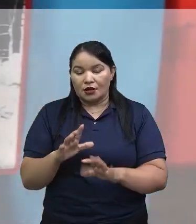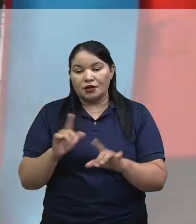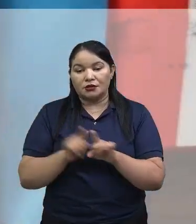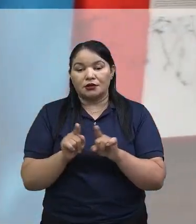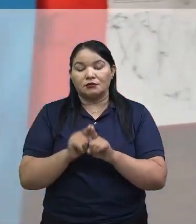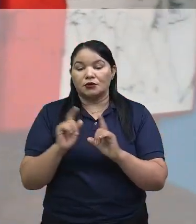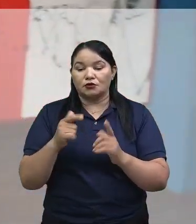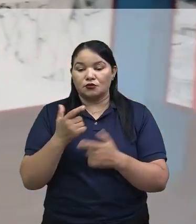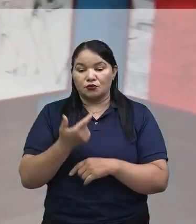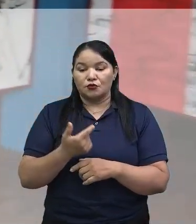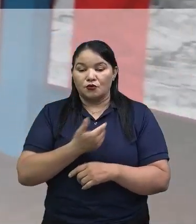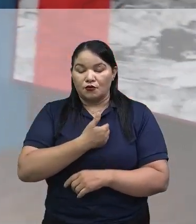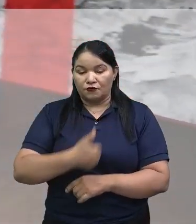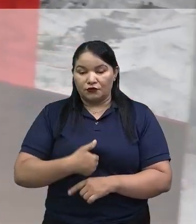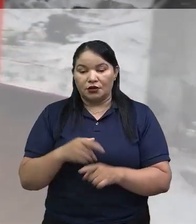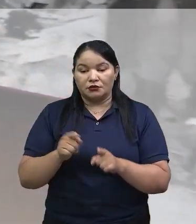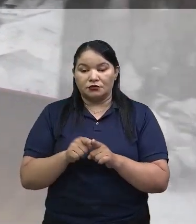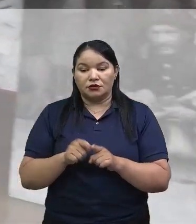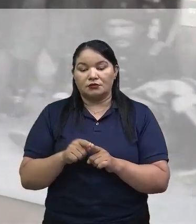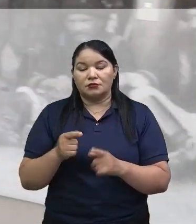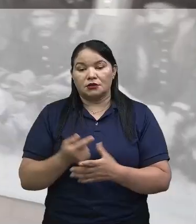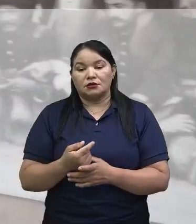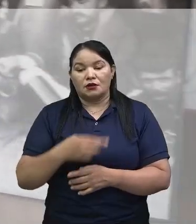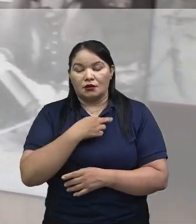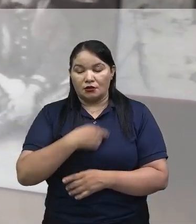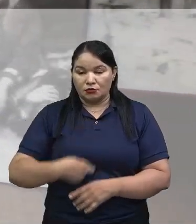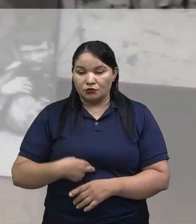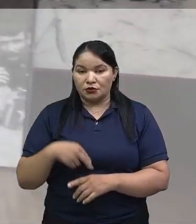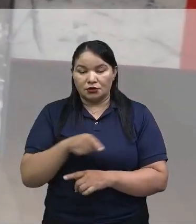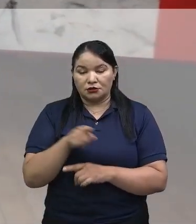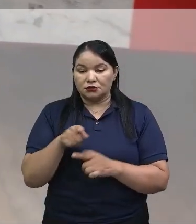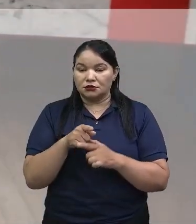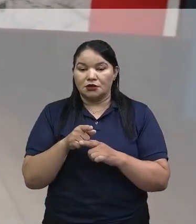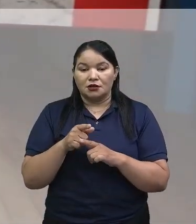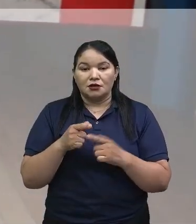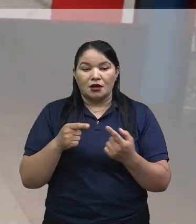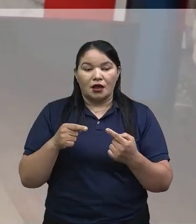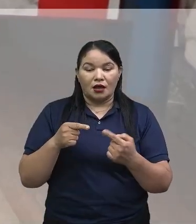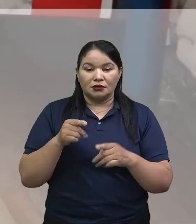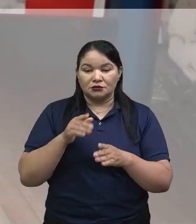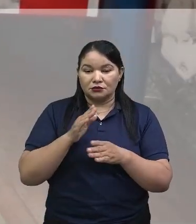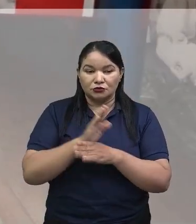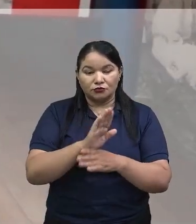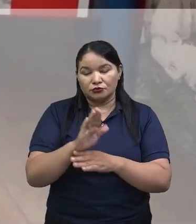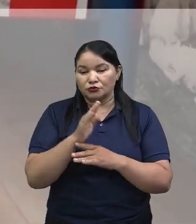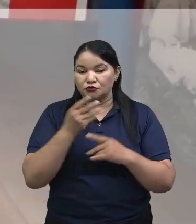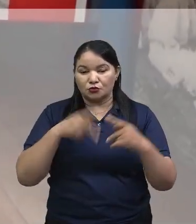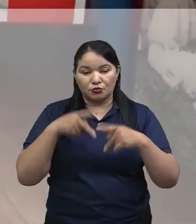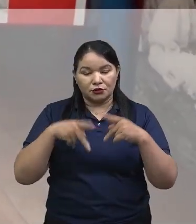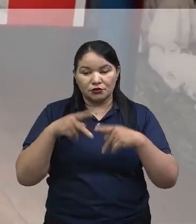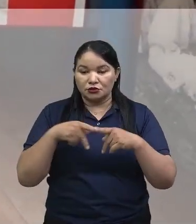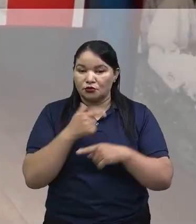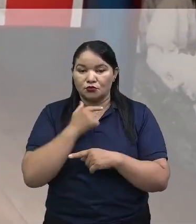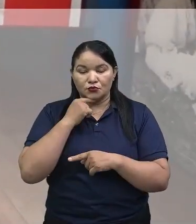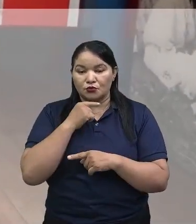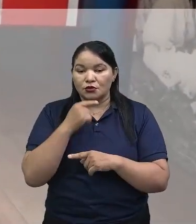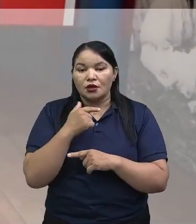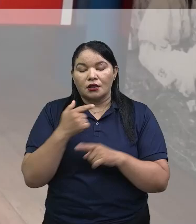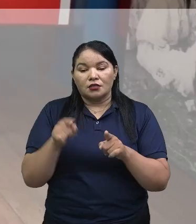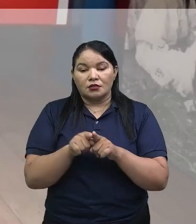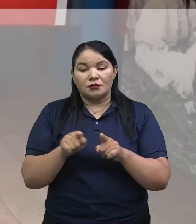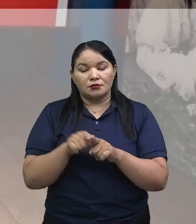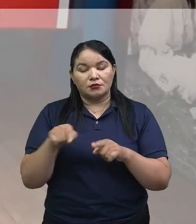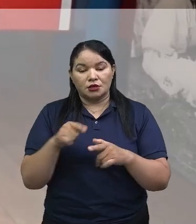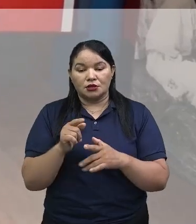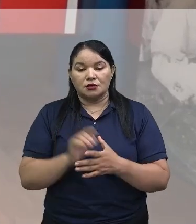governo recém-instaurado da República que não atendia às necessidades da população que vivia no interior do país. E agora